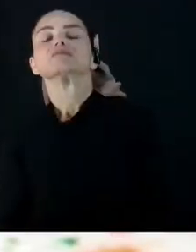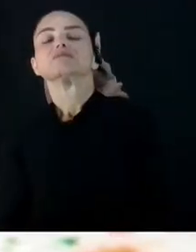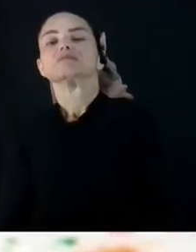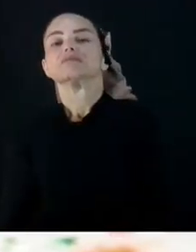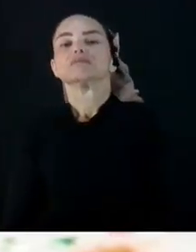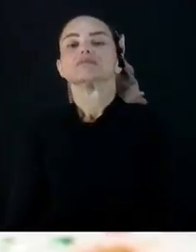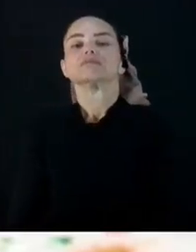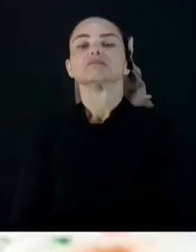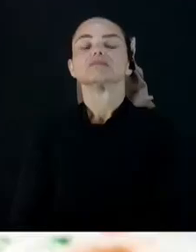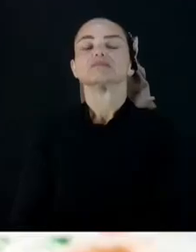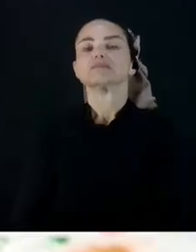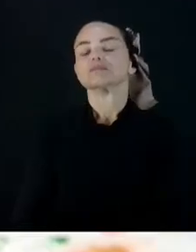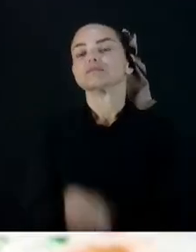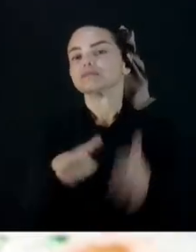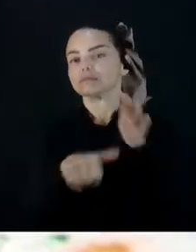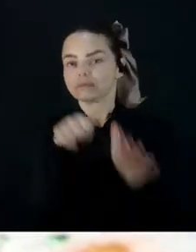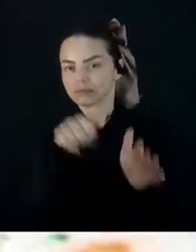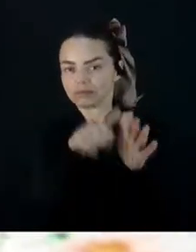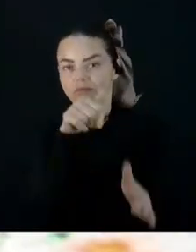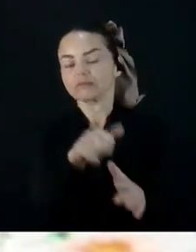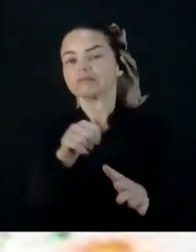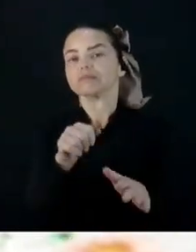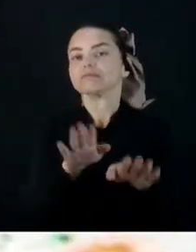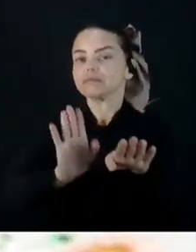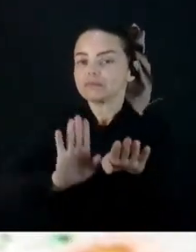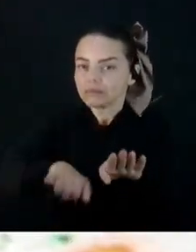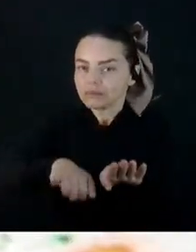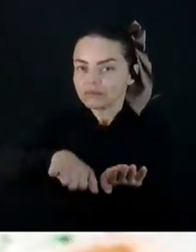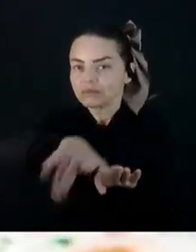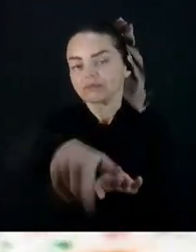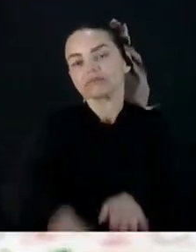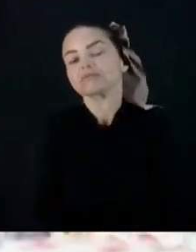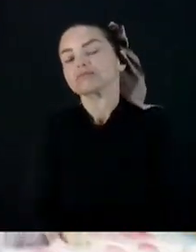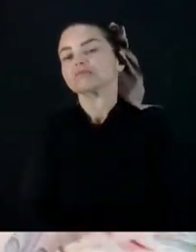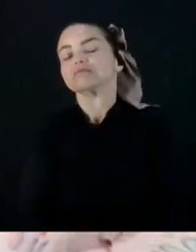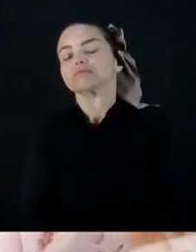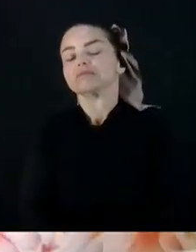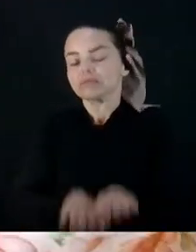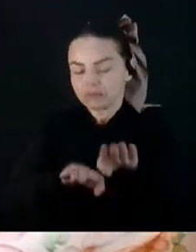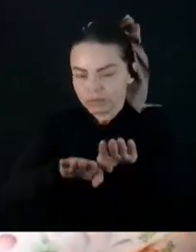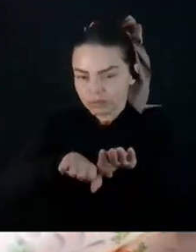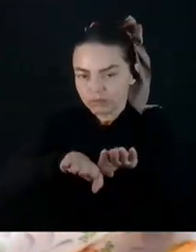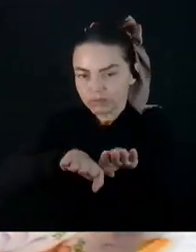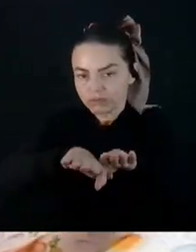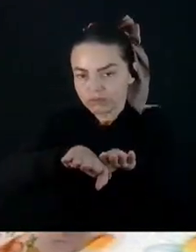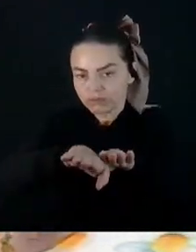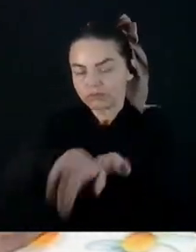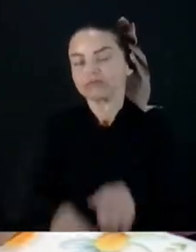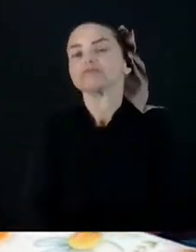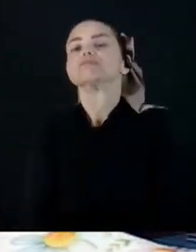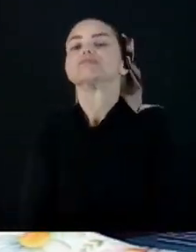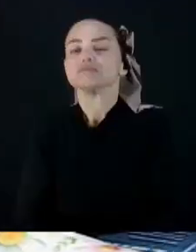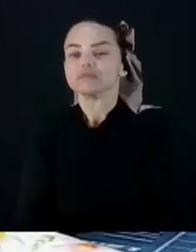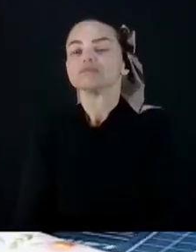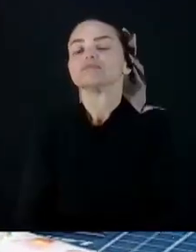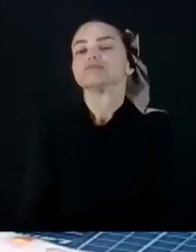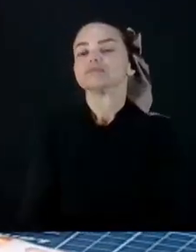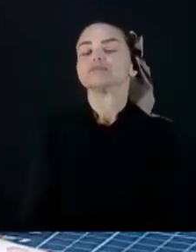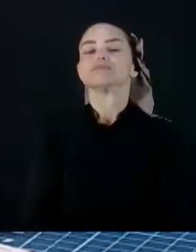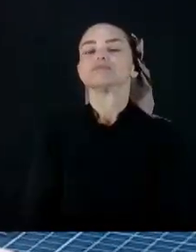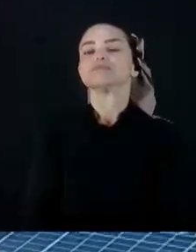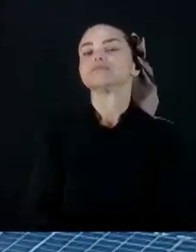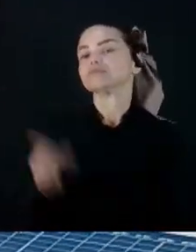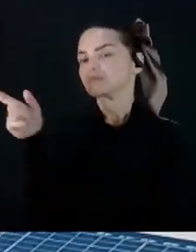para costura de segurança, o pé de máquina a gente acompanha a margem do trabalho, a margem do tecido. Sim. E agora a costura